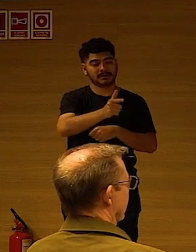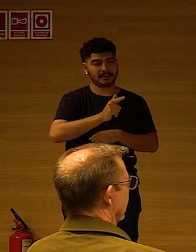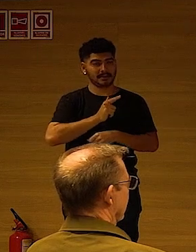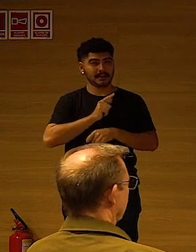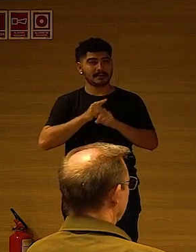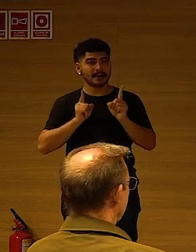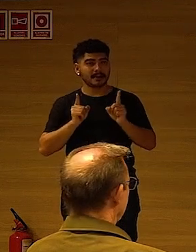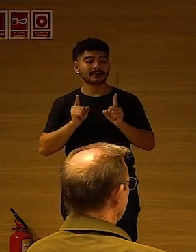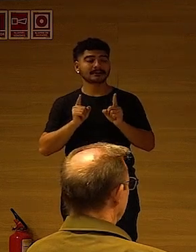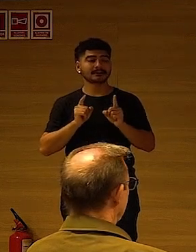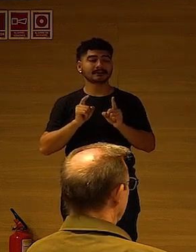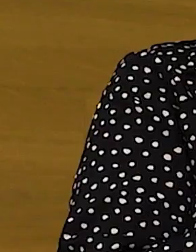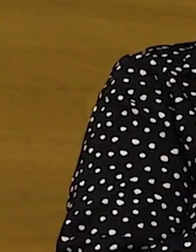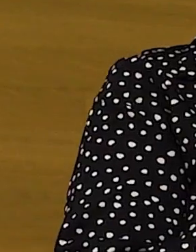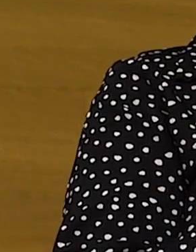os livros?